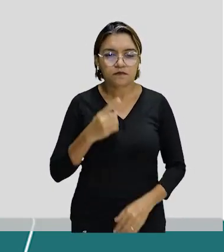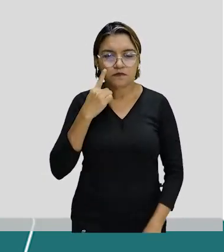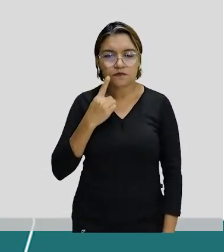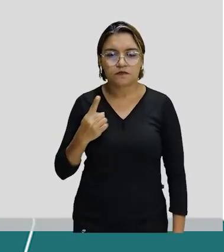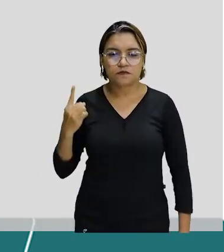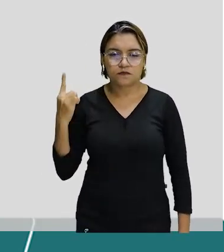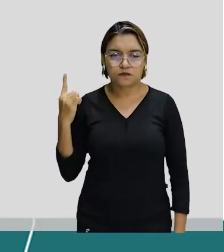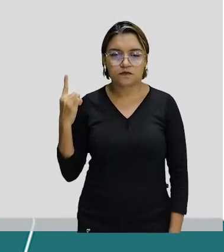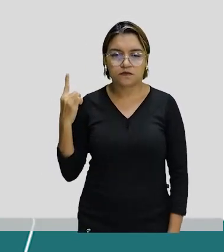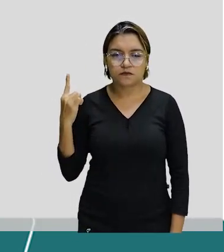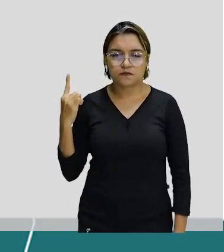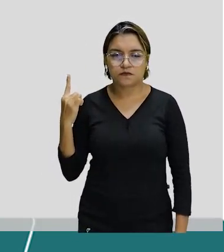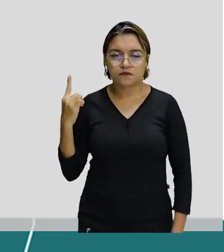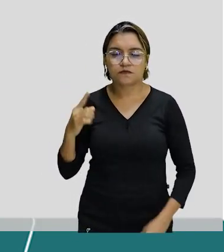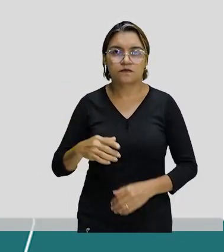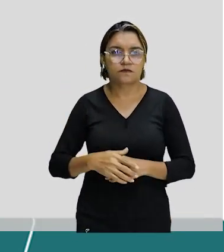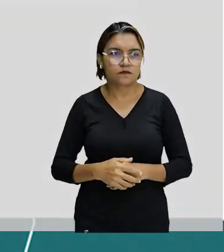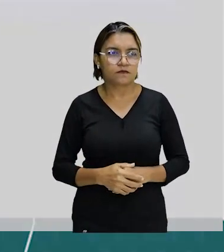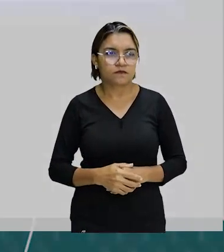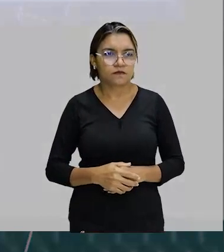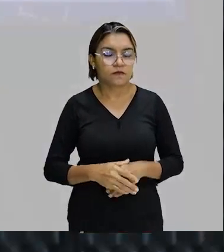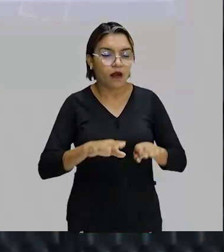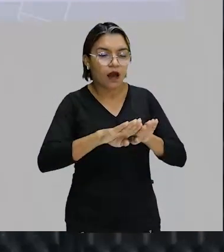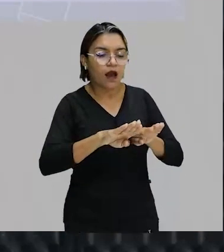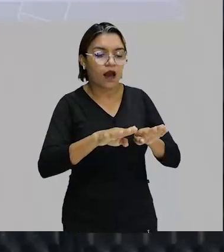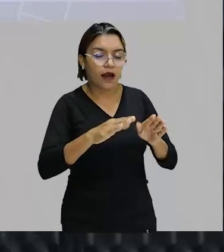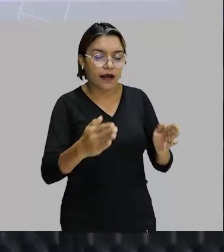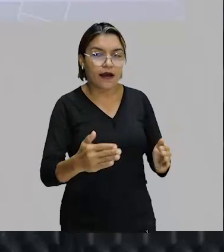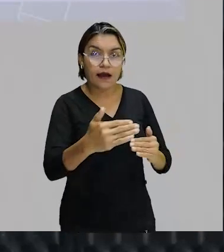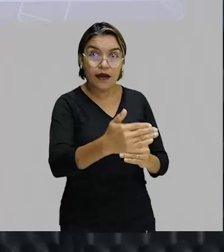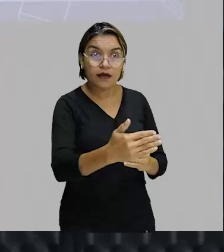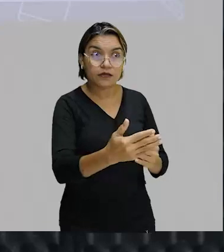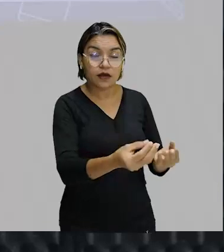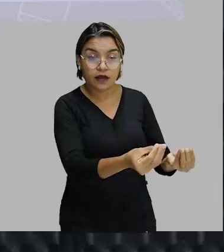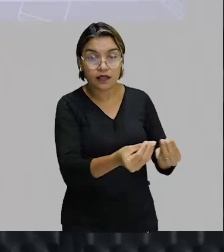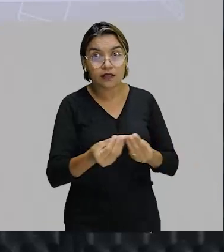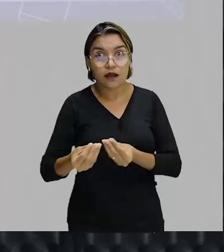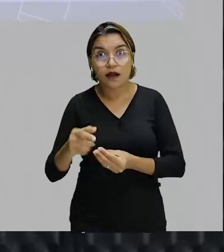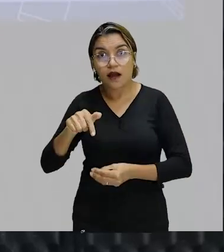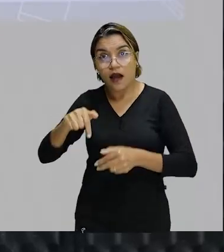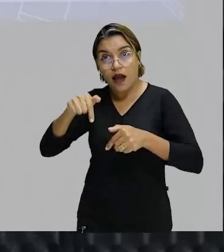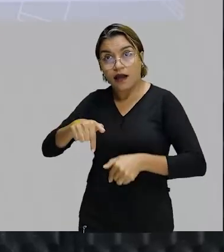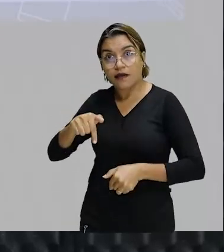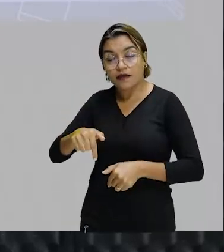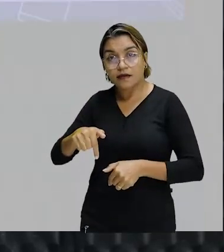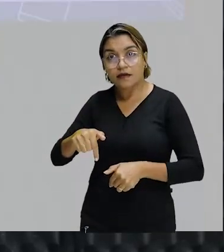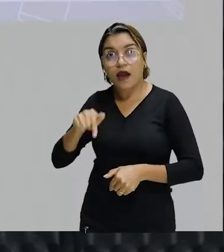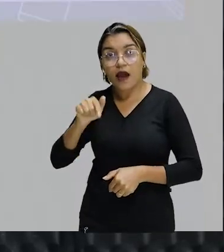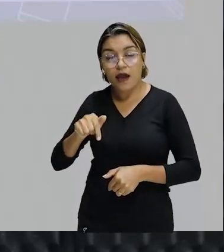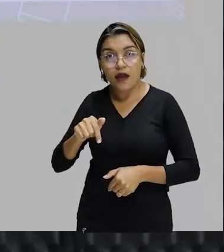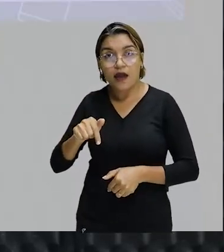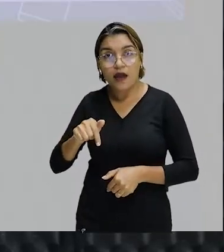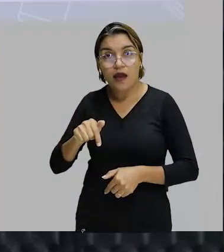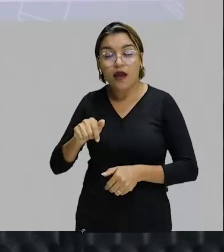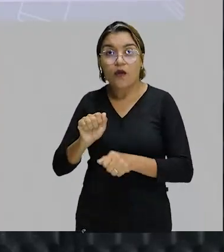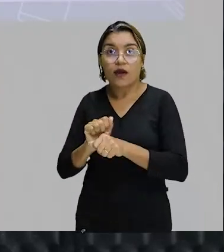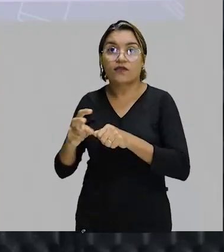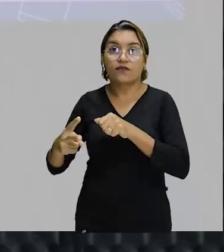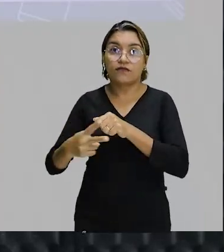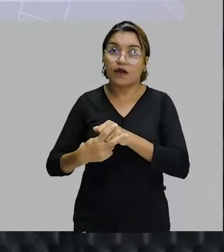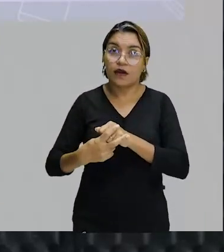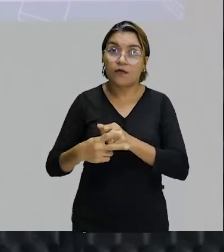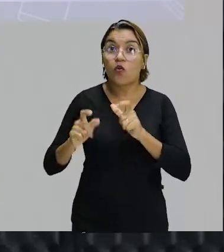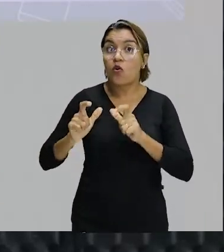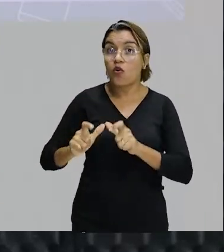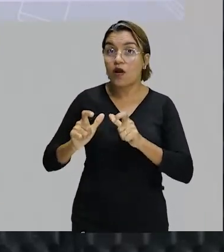boxes here. Traga as caixas aqui. Aqui é um advérbio de lugar. She